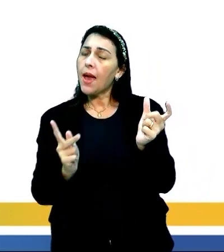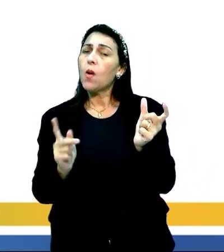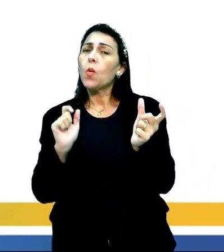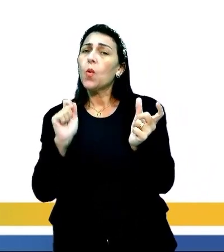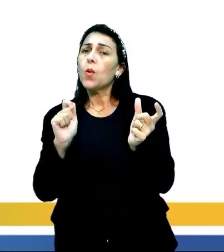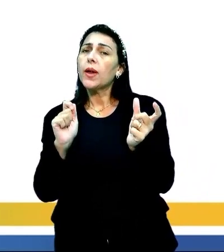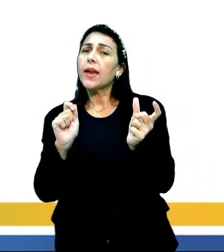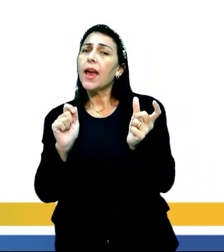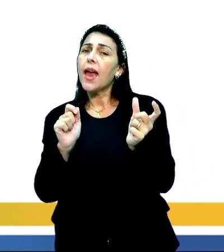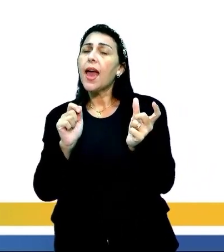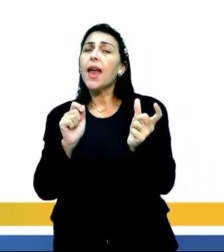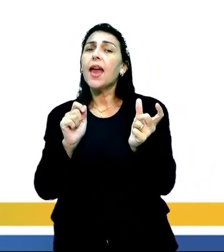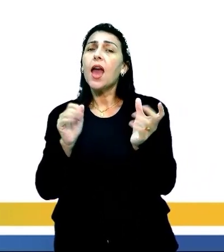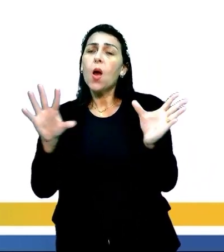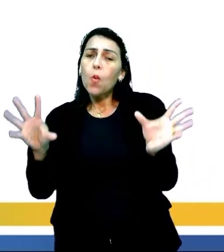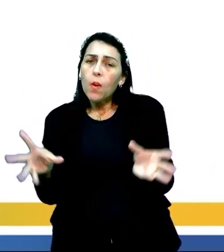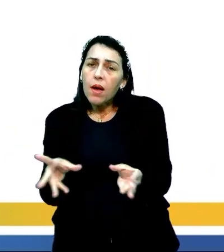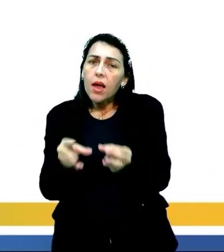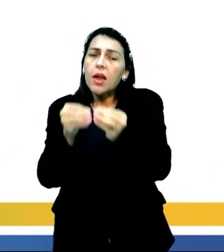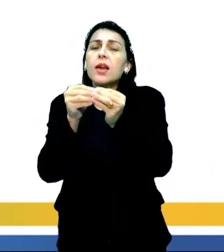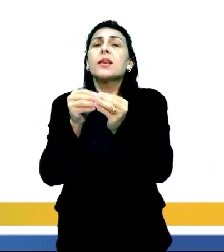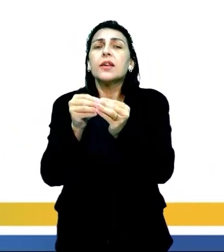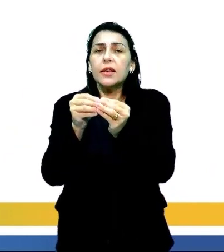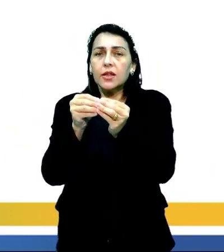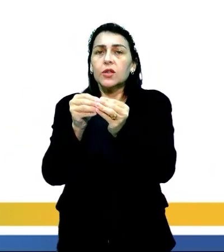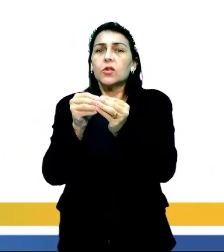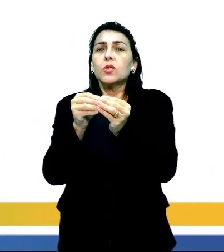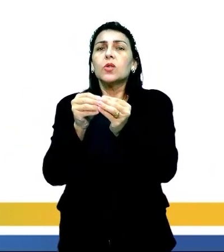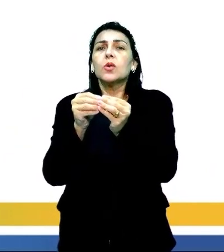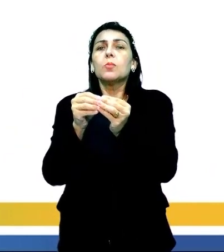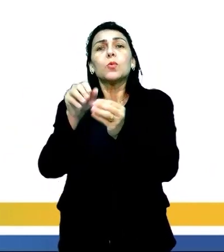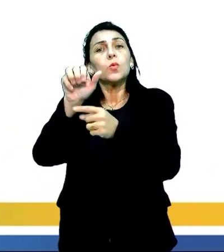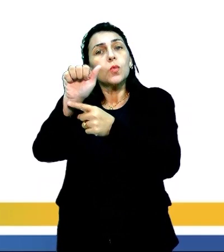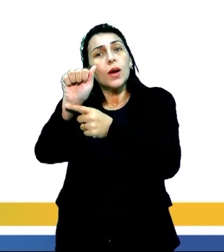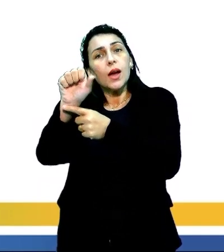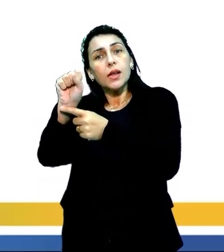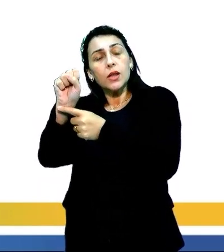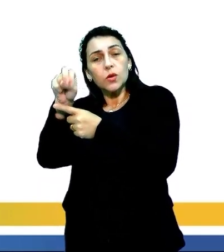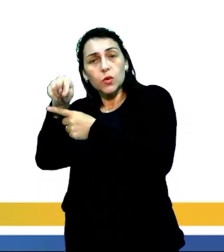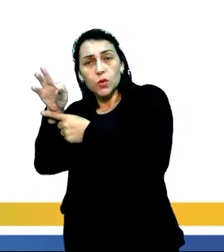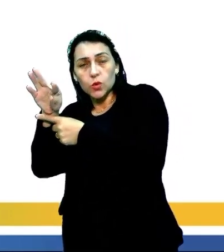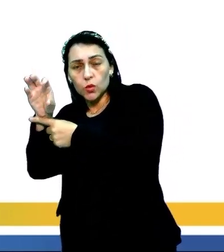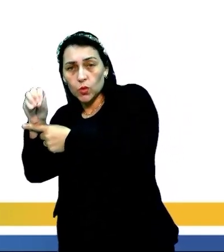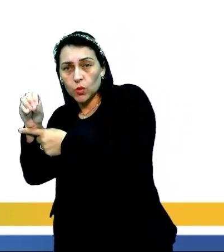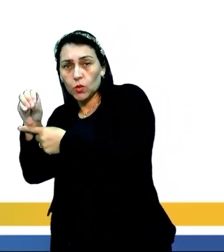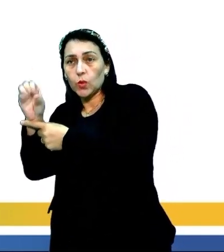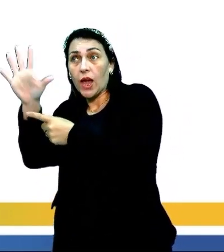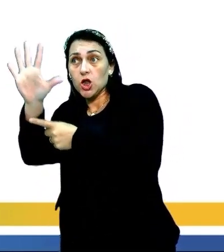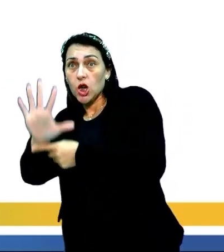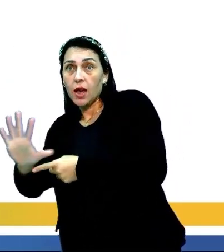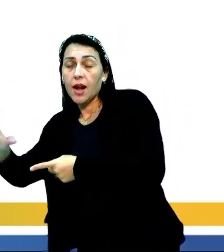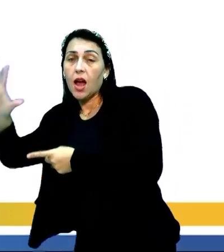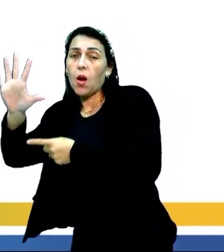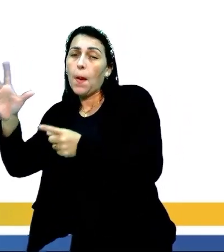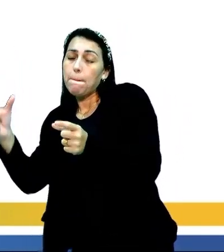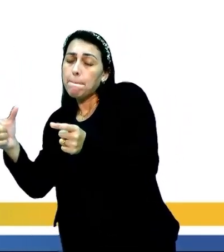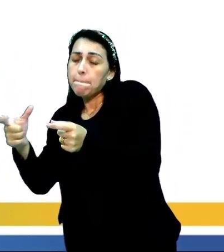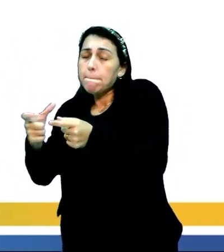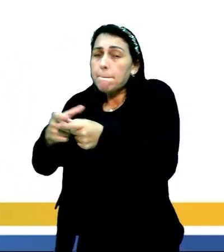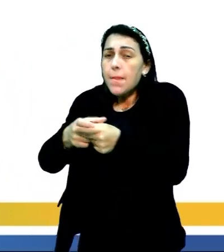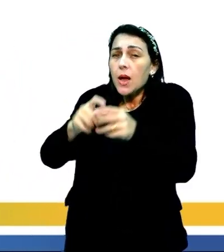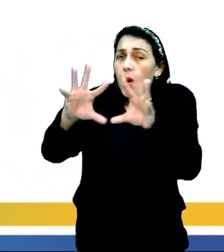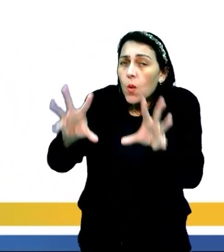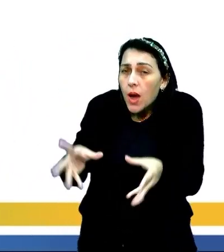do assunto. Então, assim, eu tenho um assunto geral, uma coisa mais ampla, e aí nós temos um tema, que é um